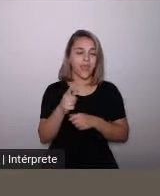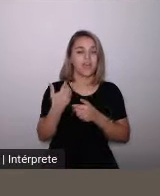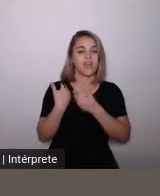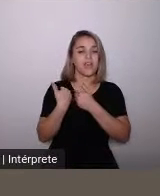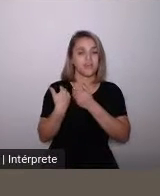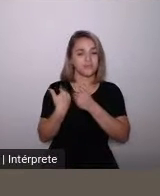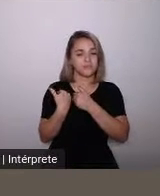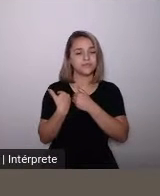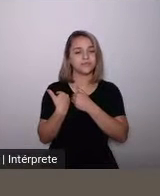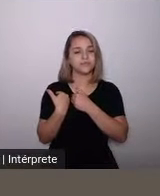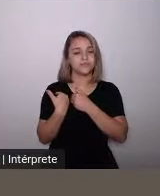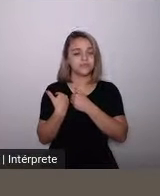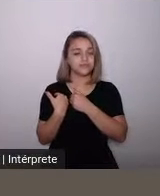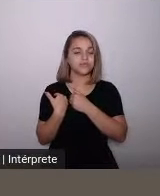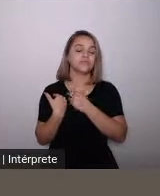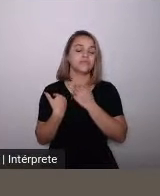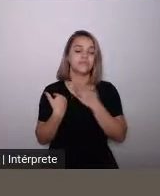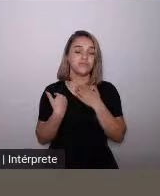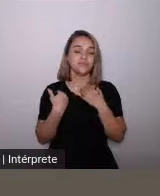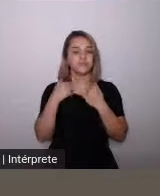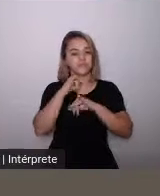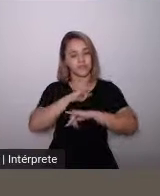pelas cartelas informativas.